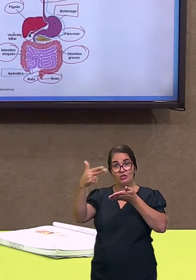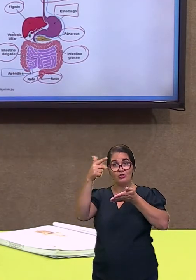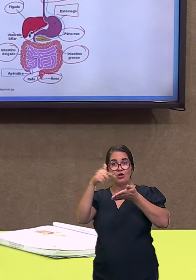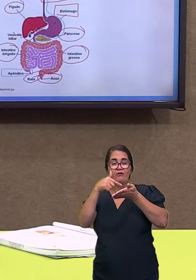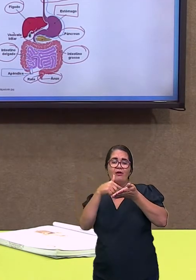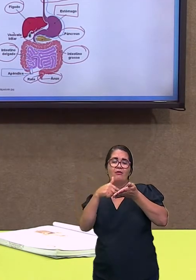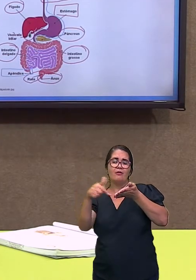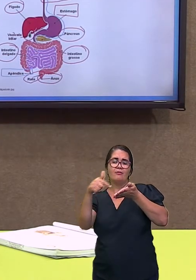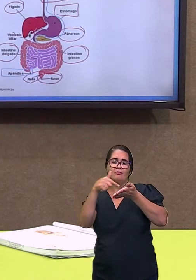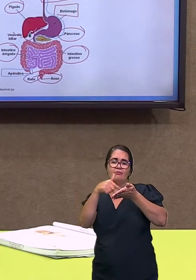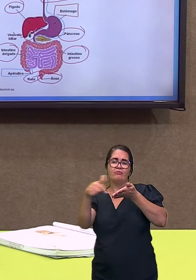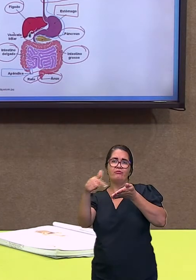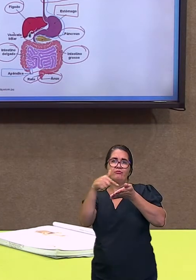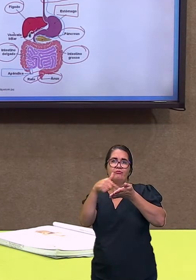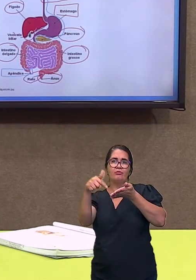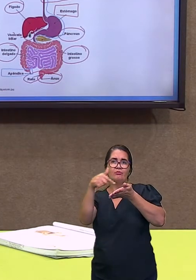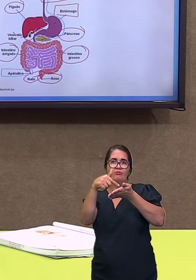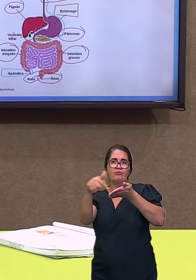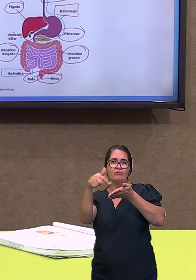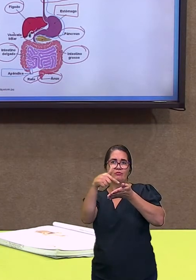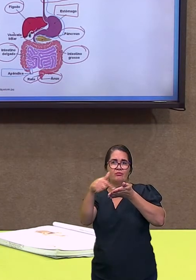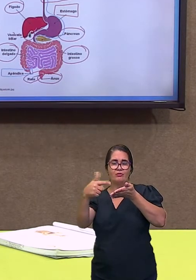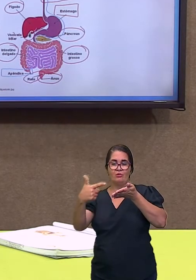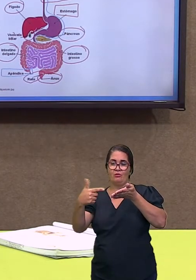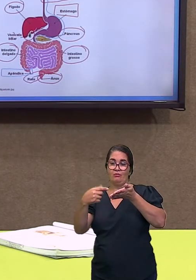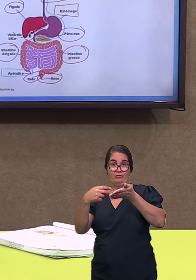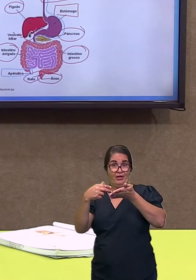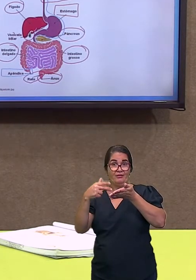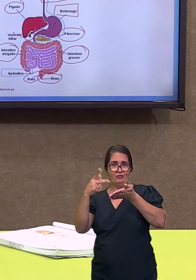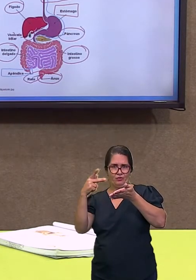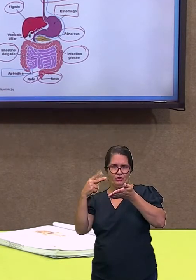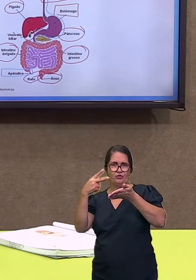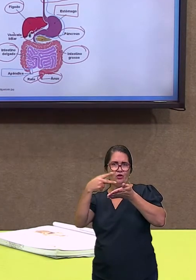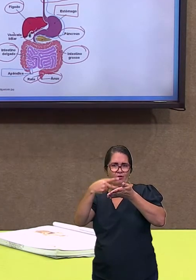picotezinhos nele assim, ó. Ó.